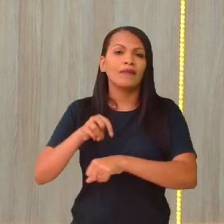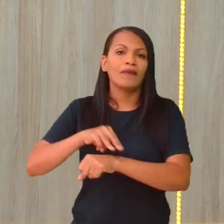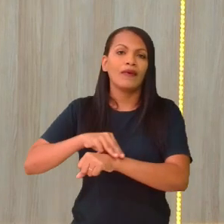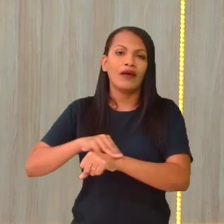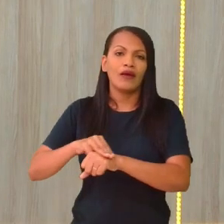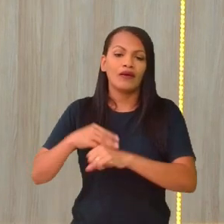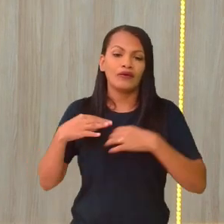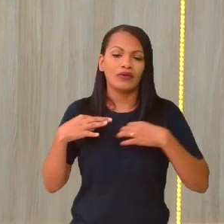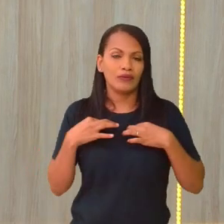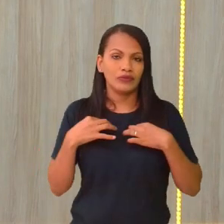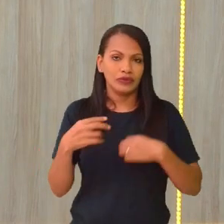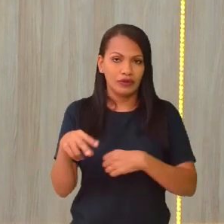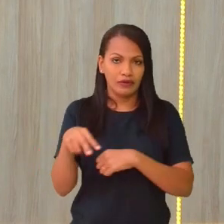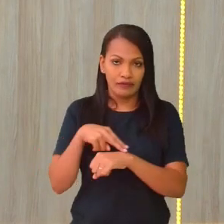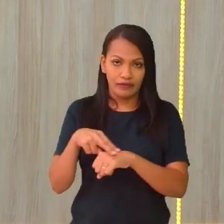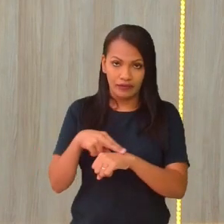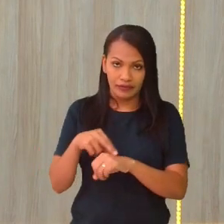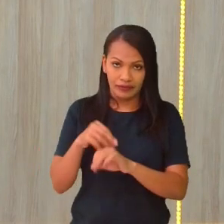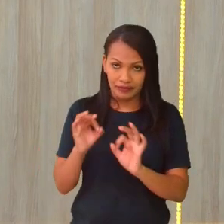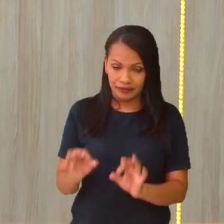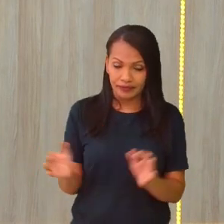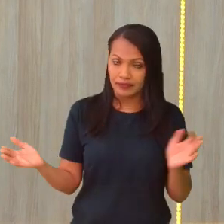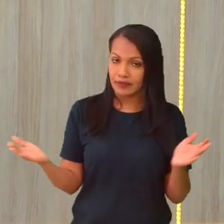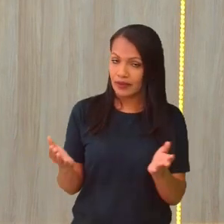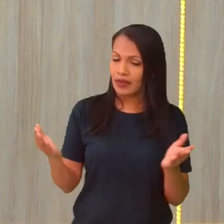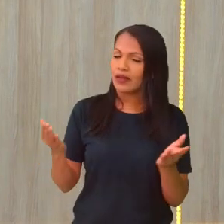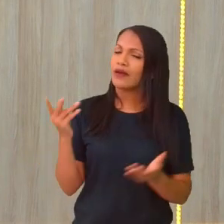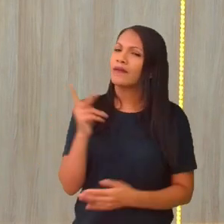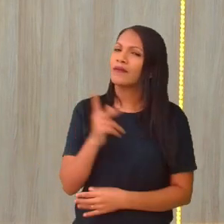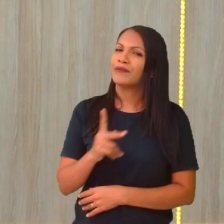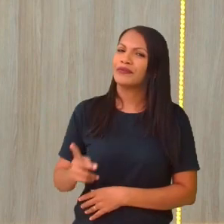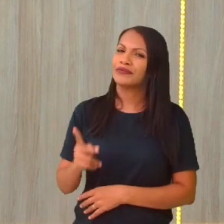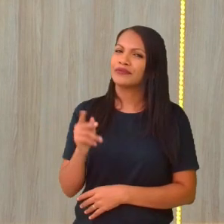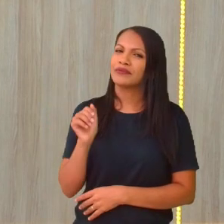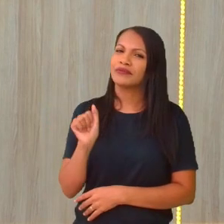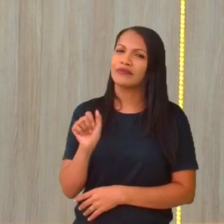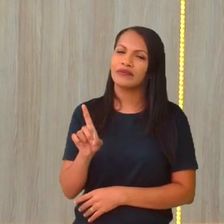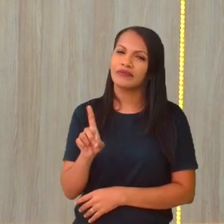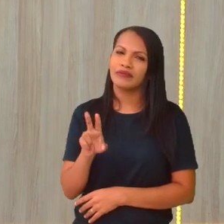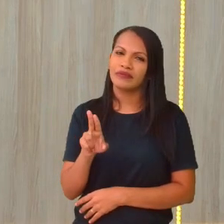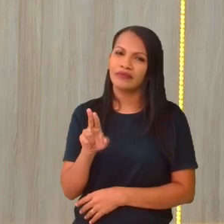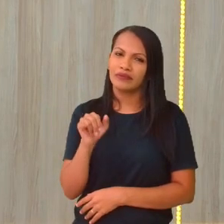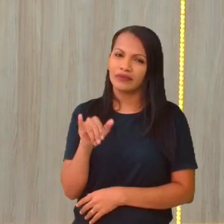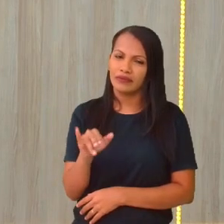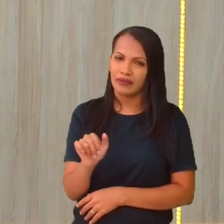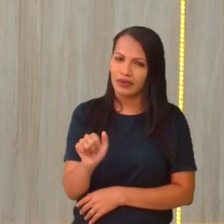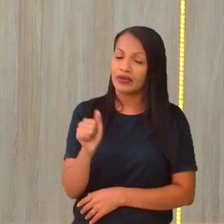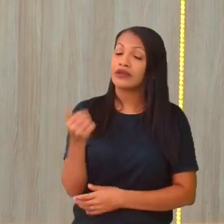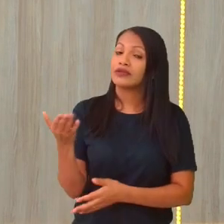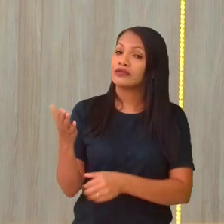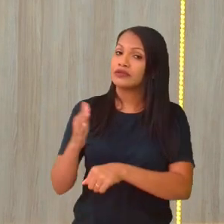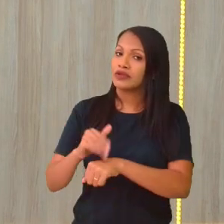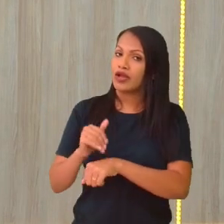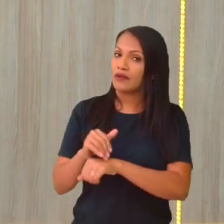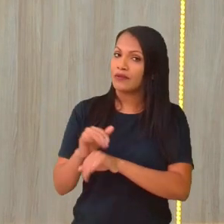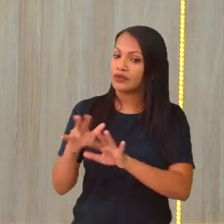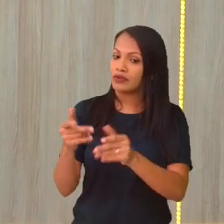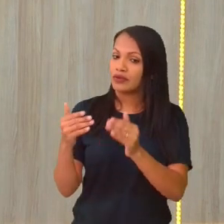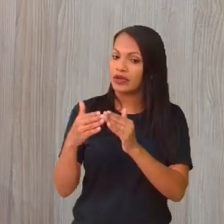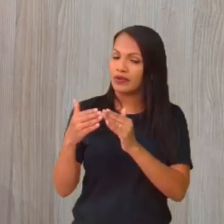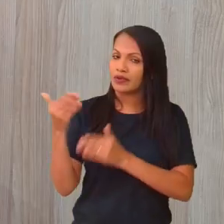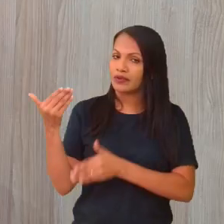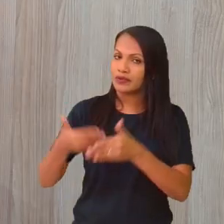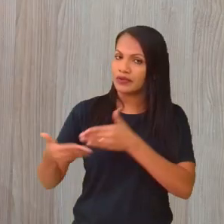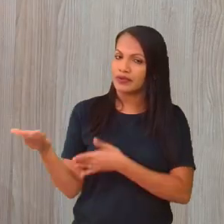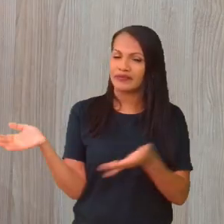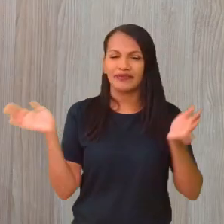verde, certo? Agora a gente passa para a professora Adriana, para que ela se apresente e chame todo mundo aí em casa para participar do chat também.